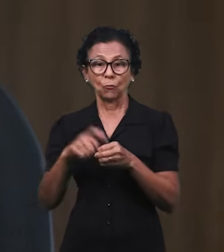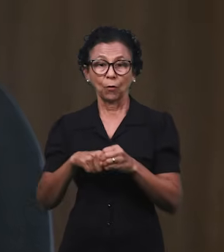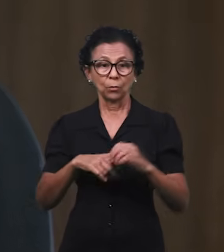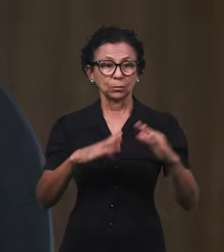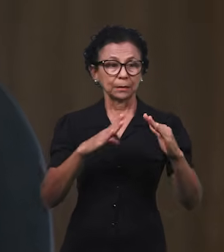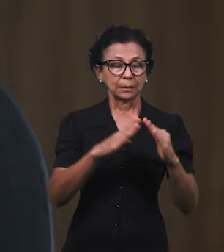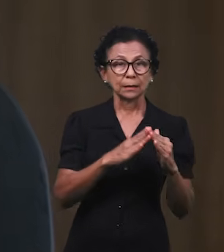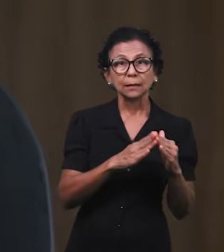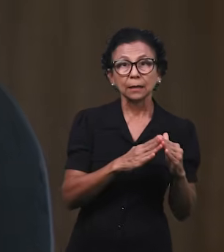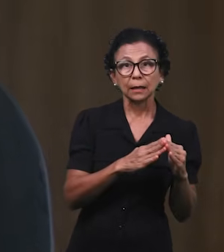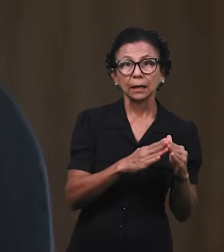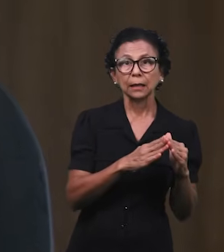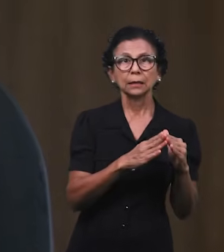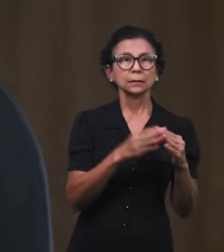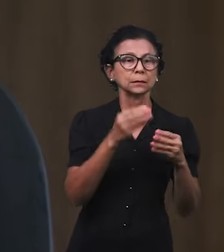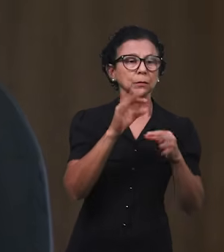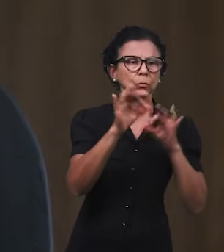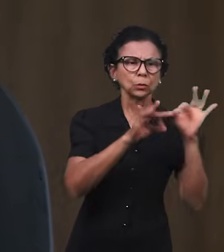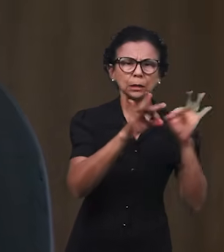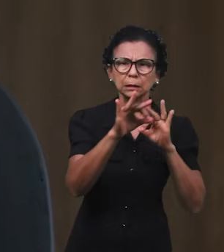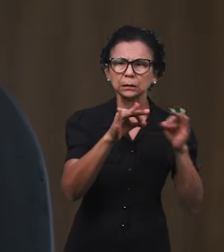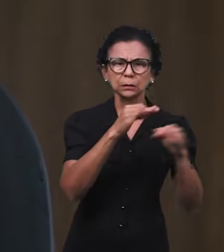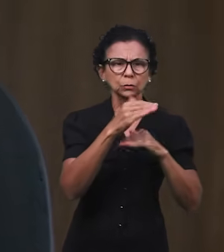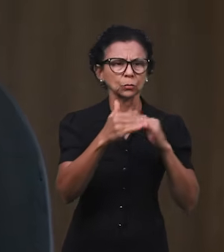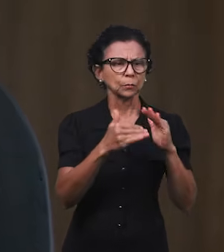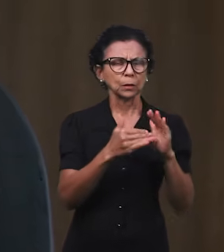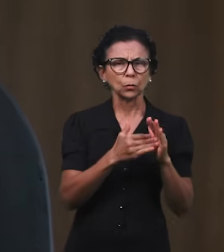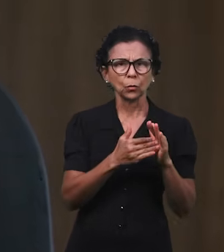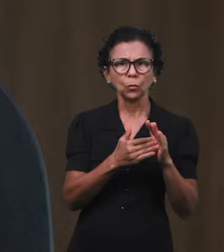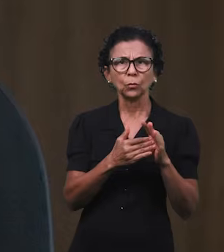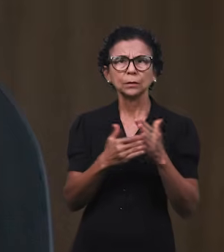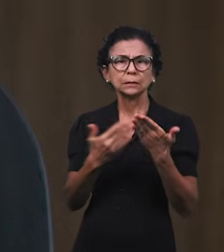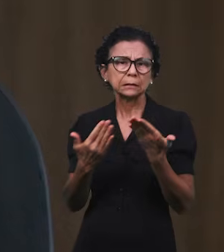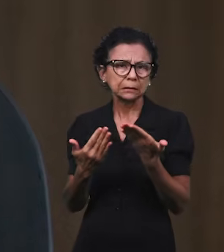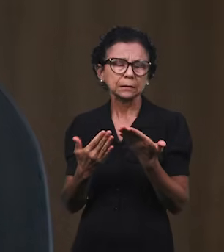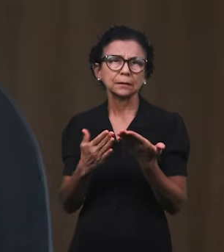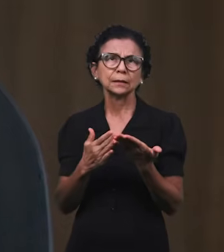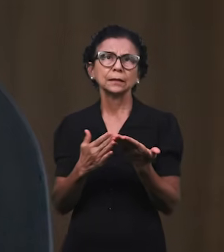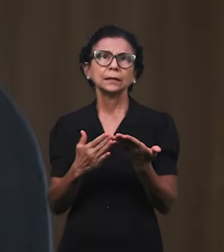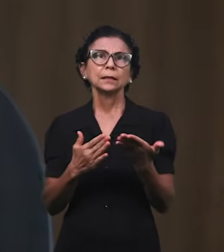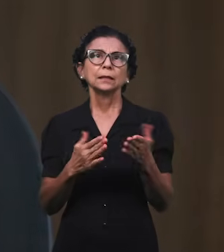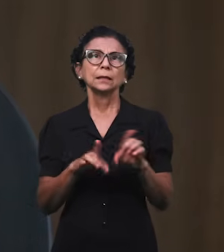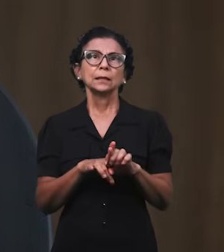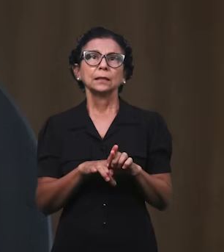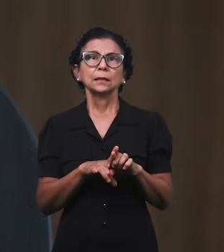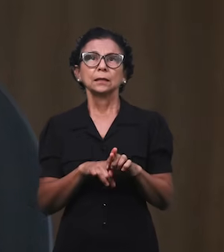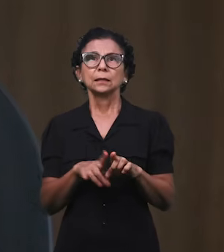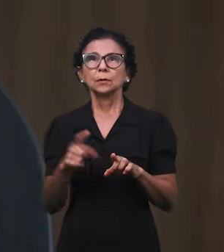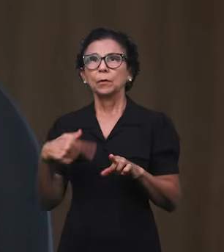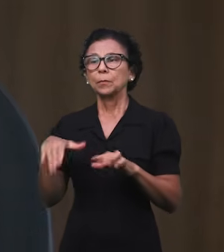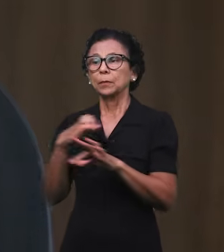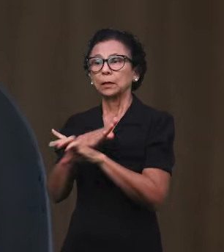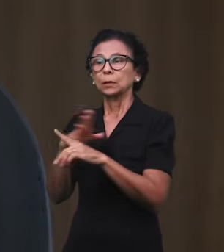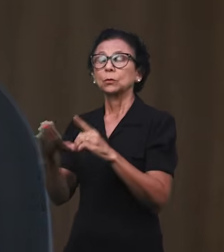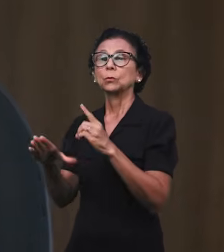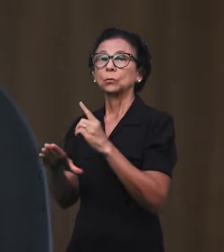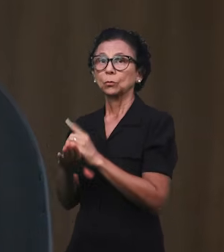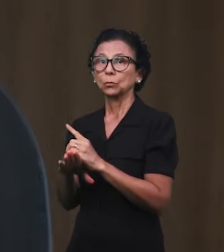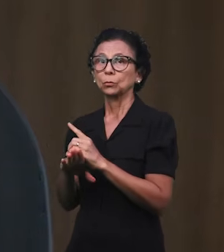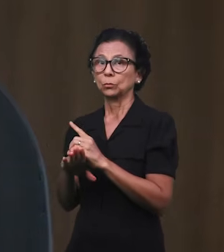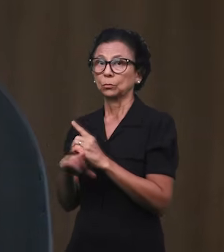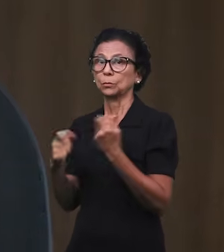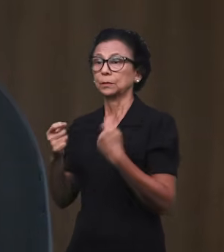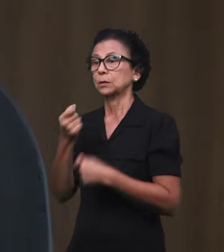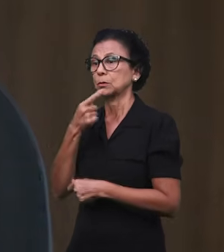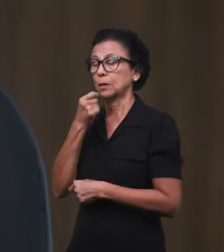casa e vejo uma coisa do trabalho e outra. E muitas vezes para ir ao culto eu preciso de um medicamento para